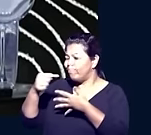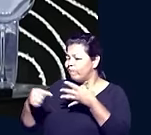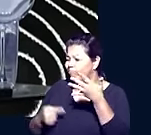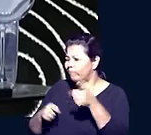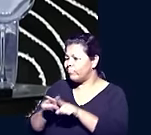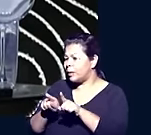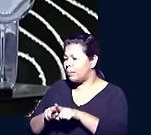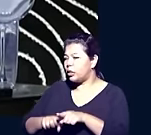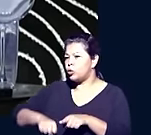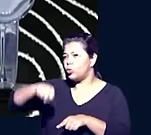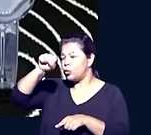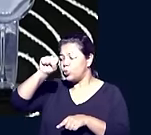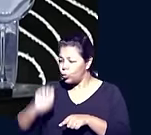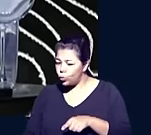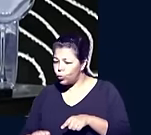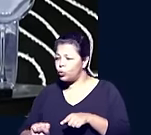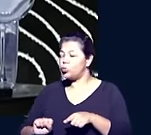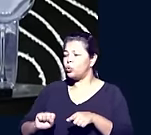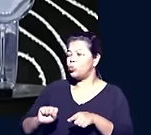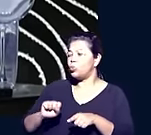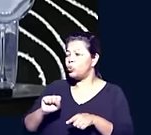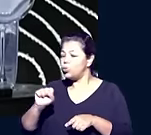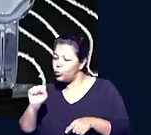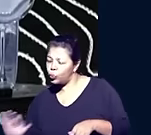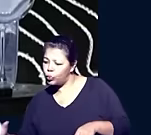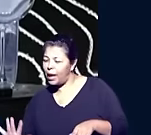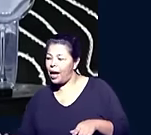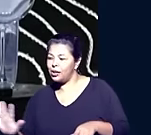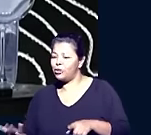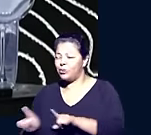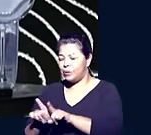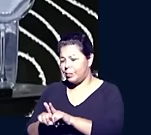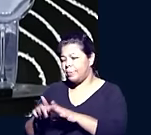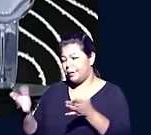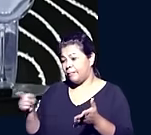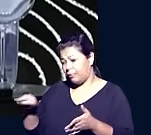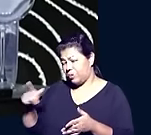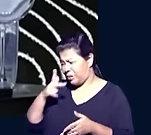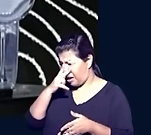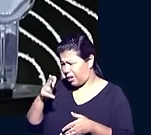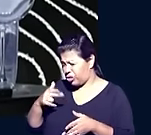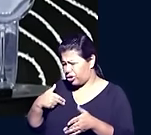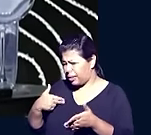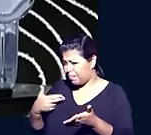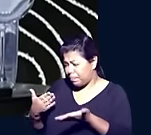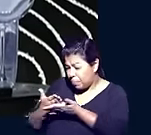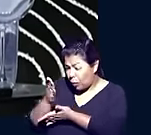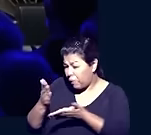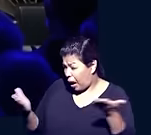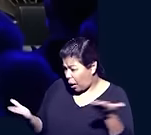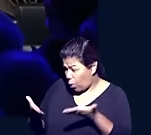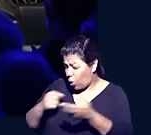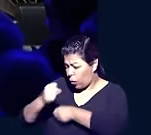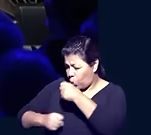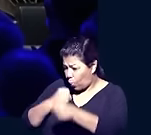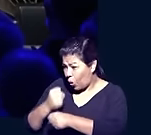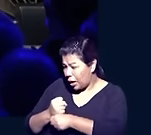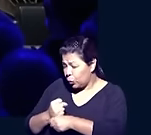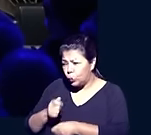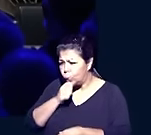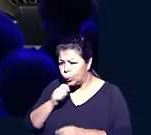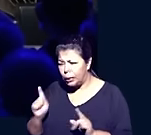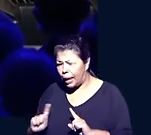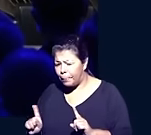arrecadação o senhor acha que é possível esse projeto Tá maduro para ir a voto ainda esse ano Olhe eh nós